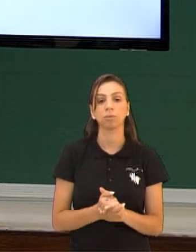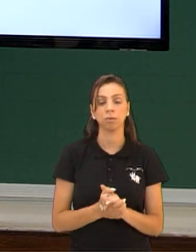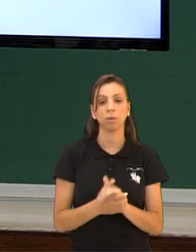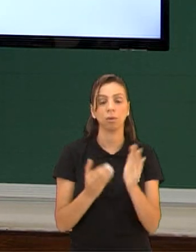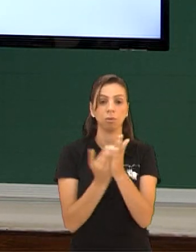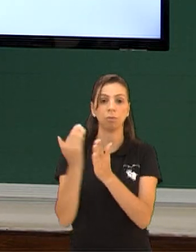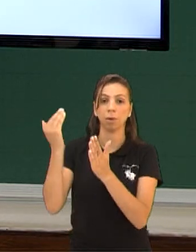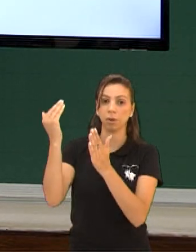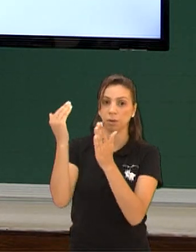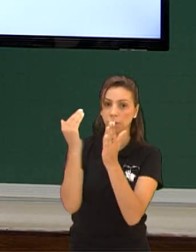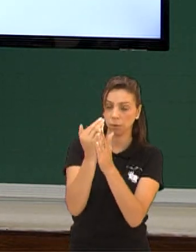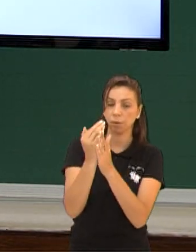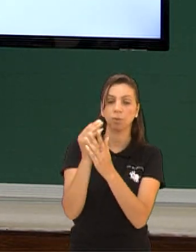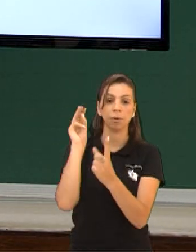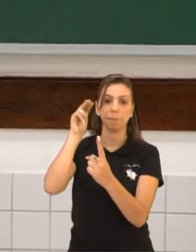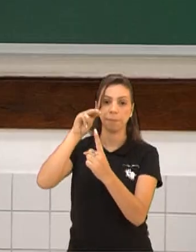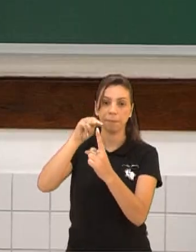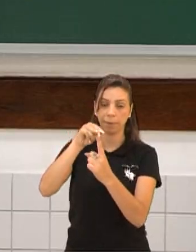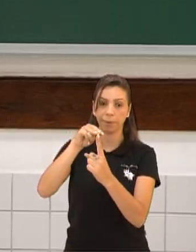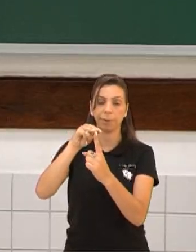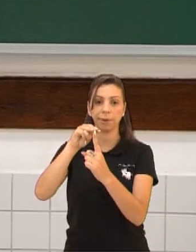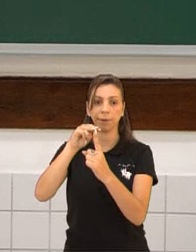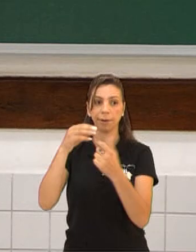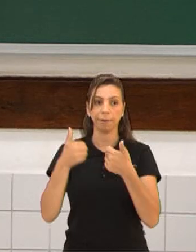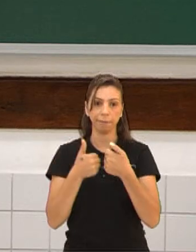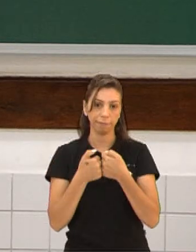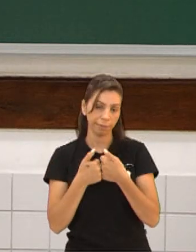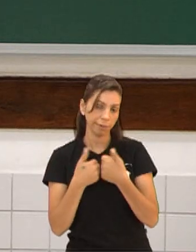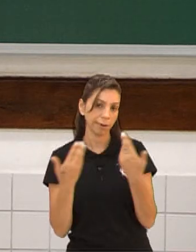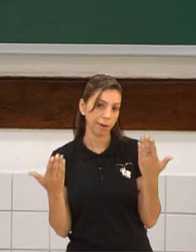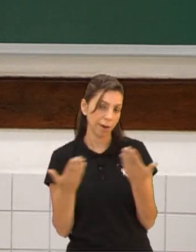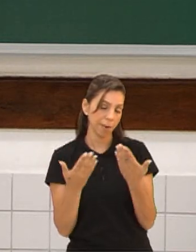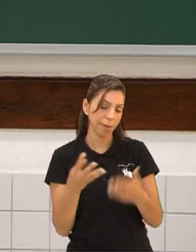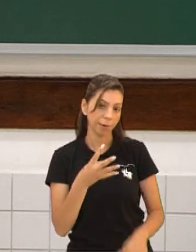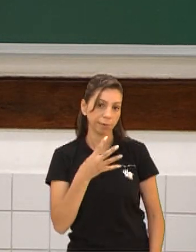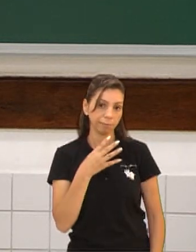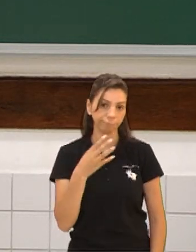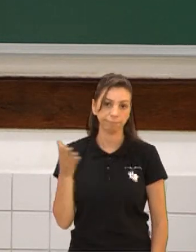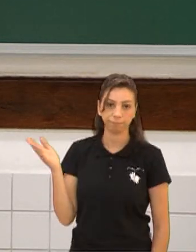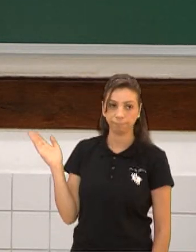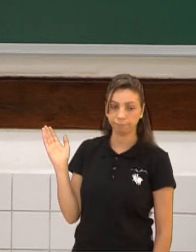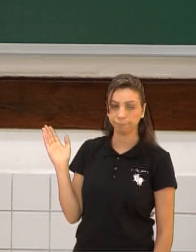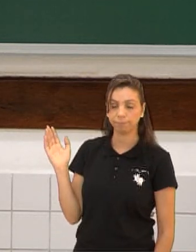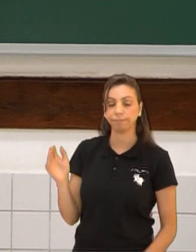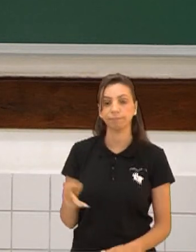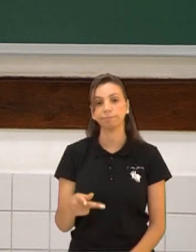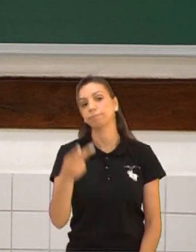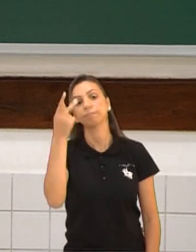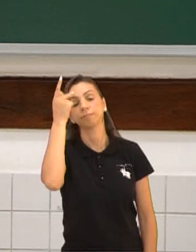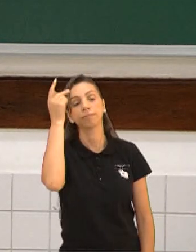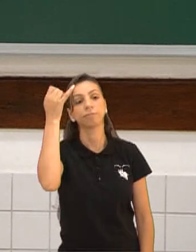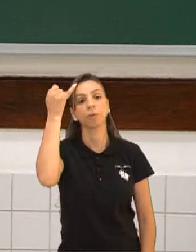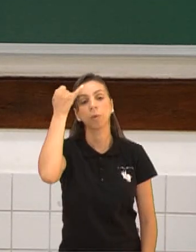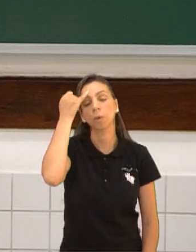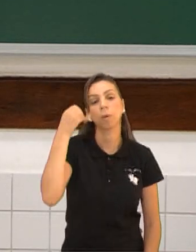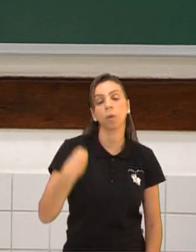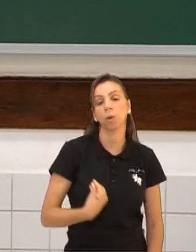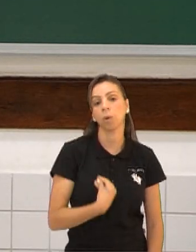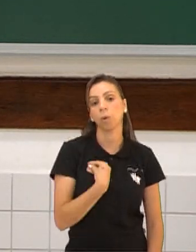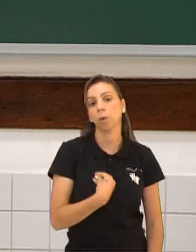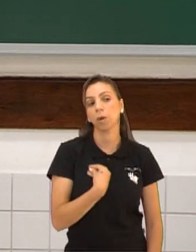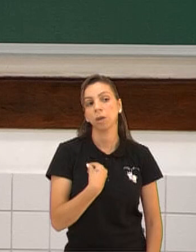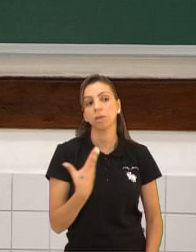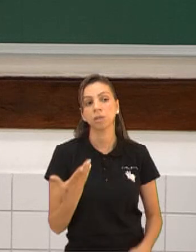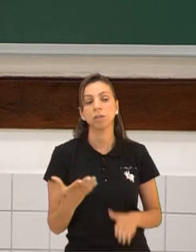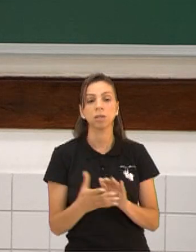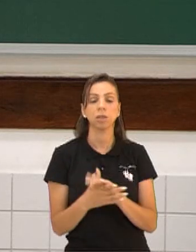da metafísica. E aí vem a nossa estrutura para conhecer. Ao ver do Kant, não existe uma dicotomia